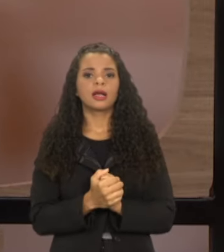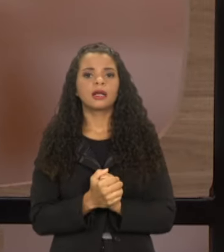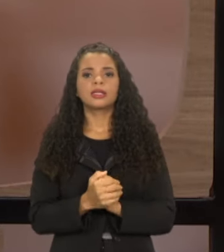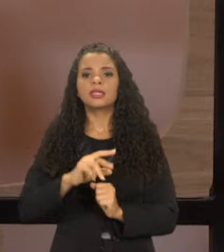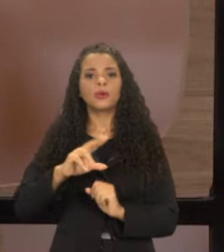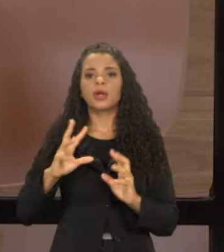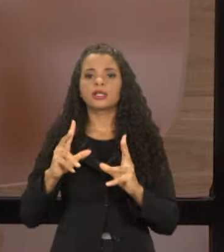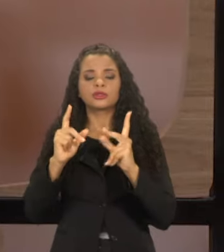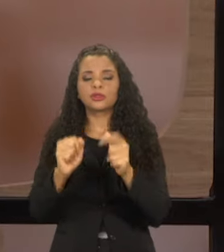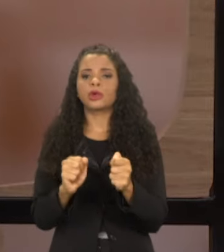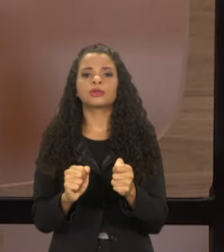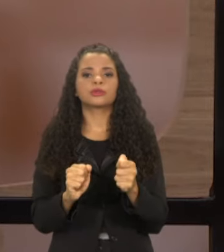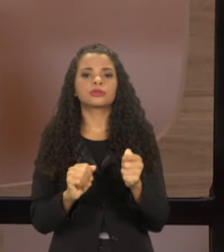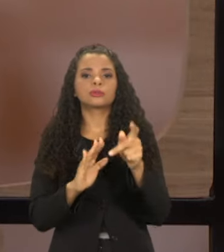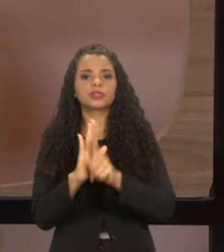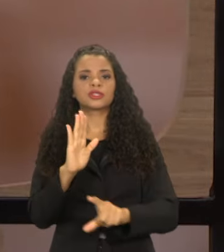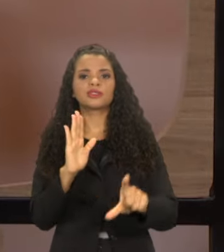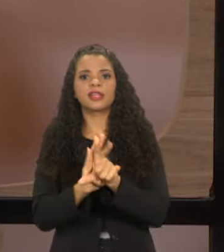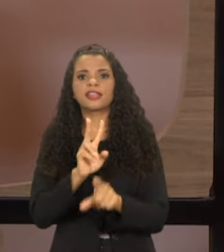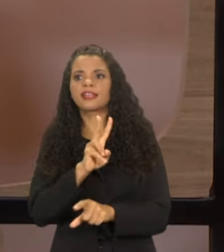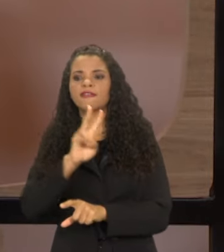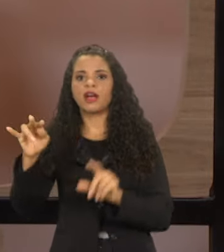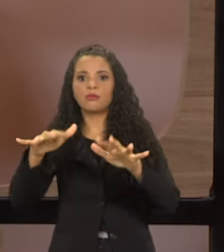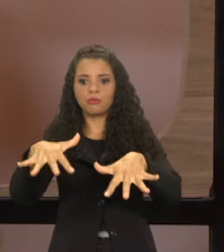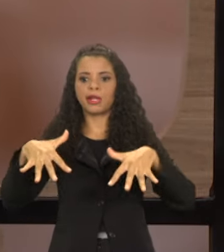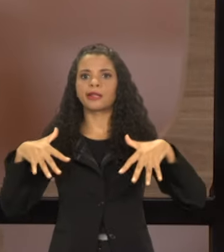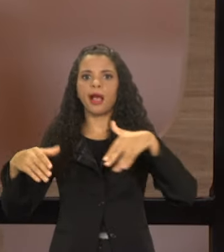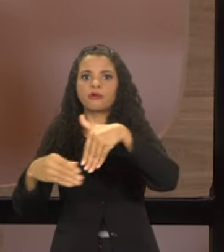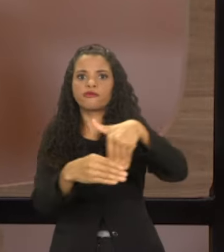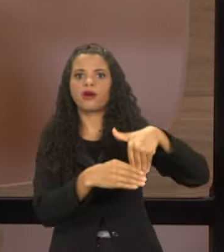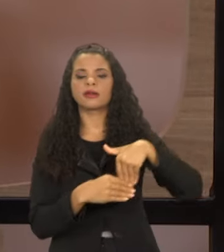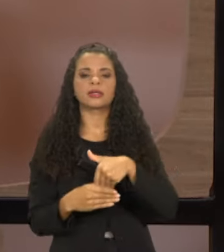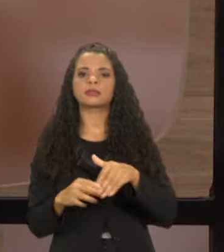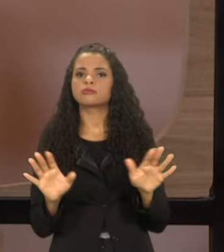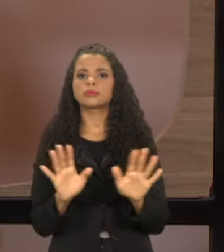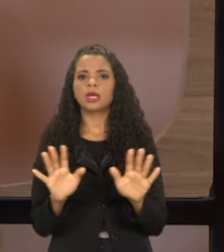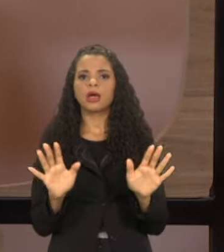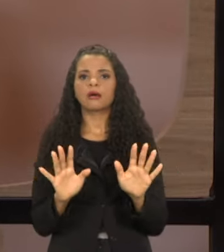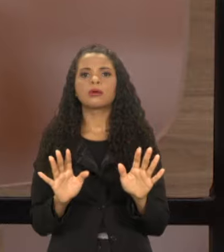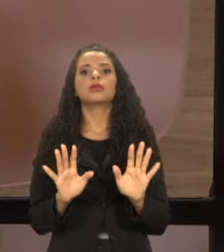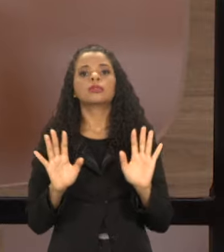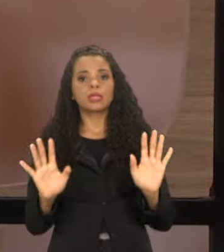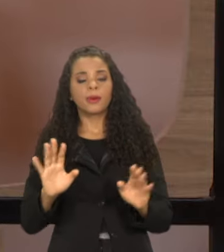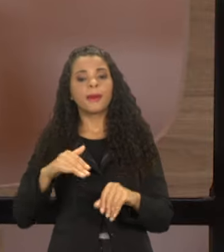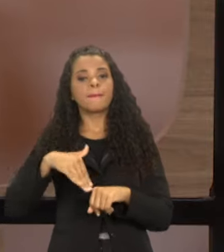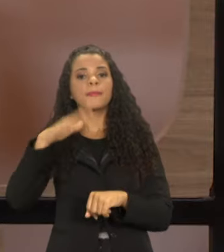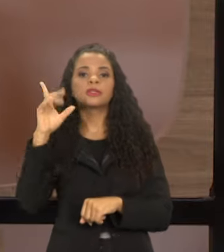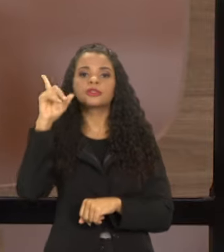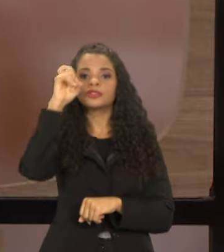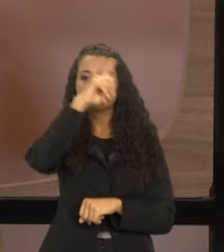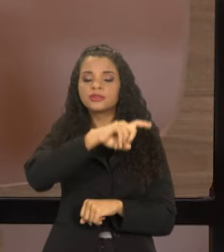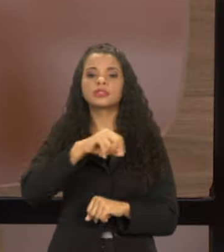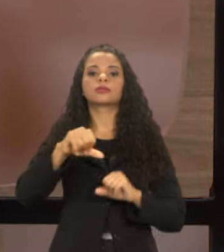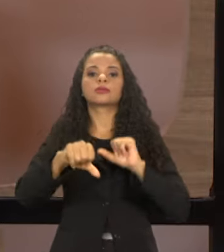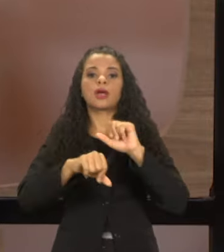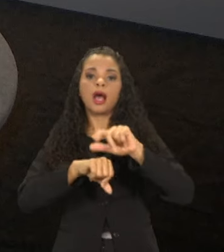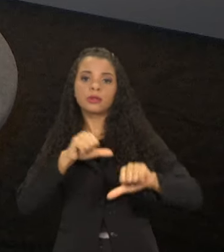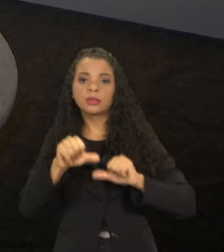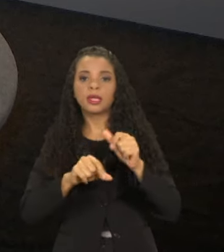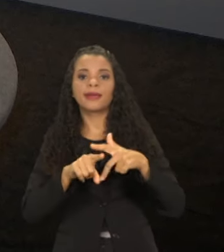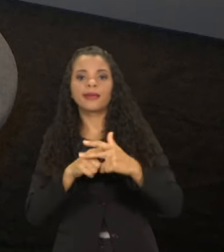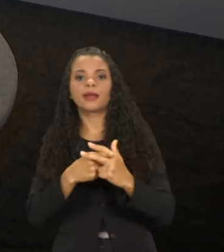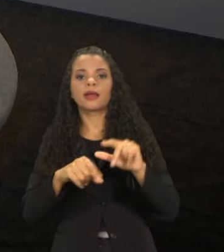discussão no plenário. Então, veja, é muito mais difícil alterar a Constituição do que alterar o Código Civil, que é